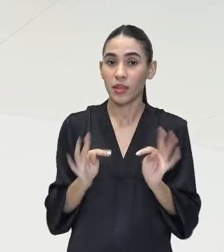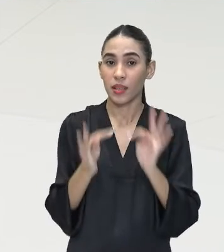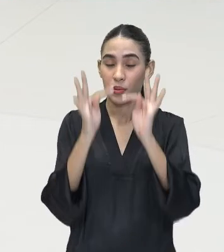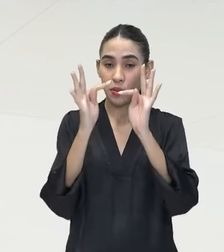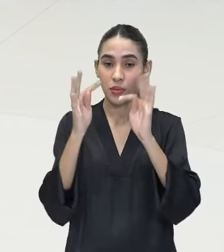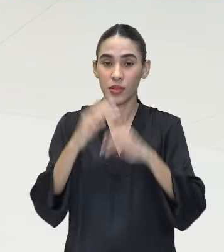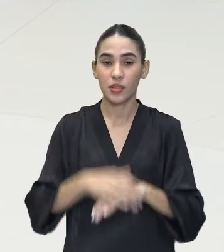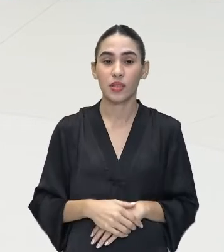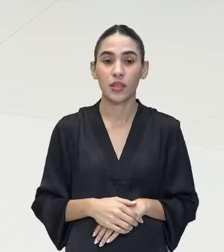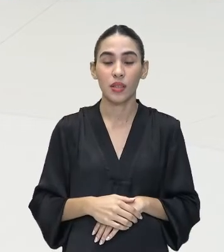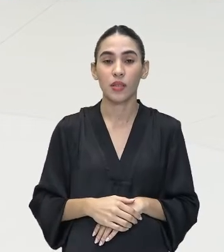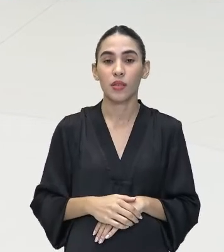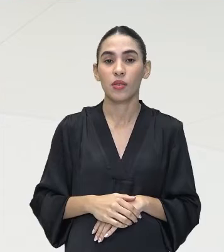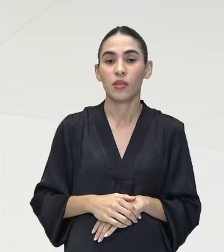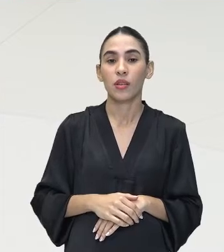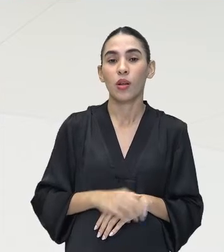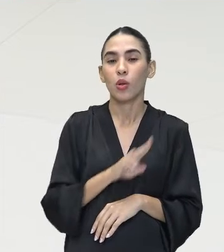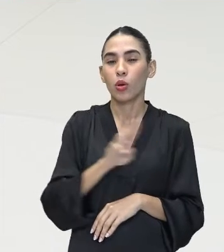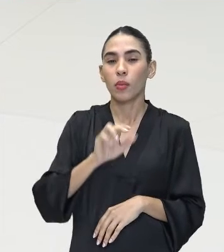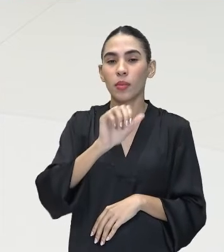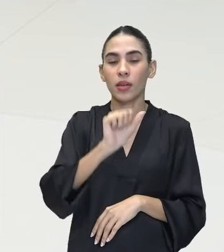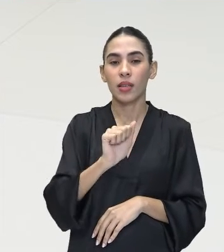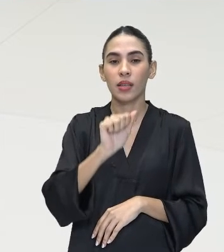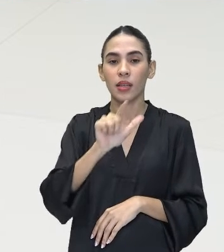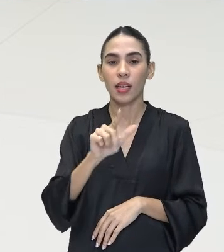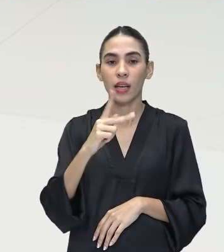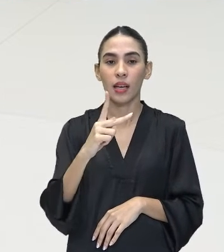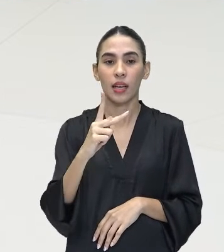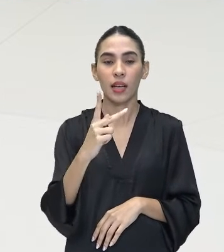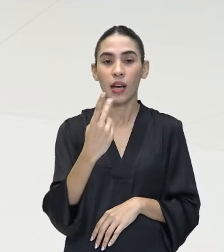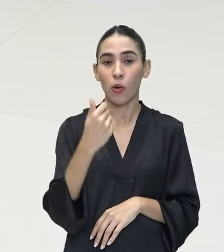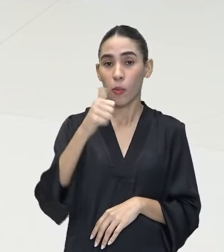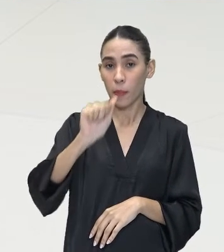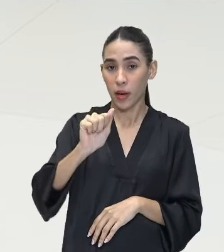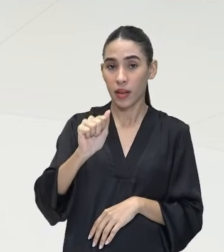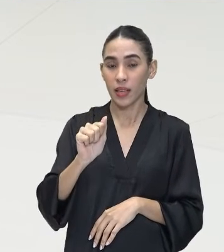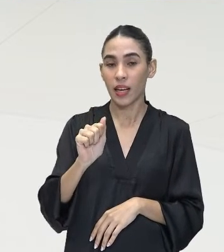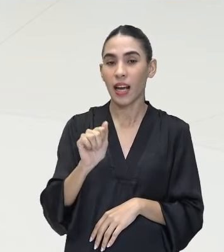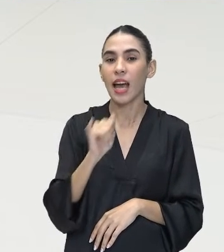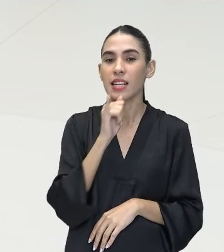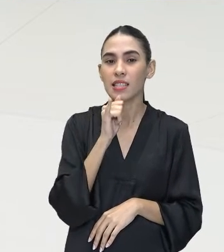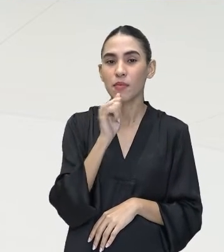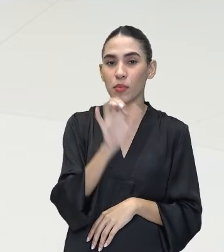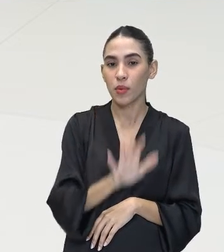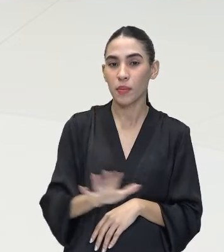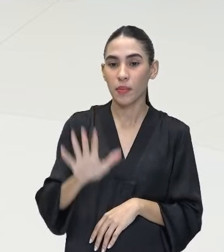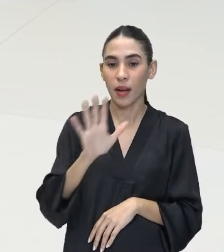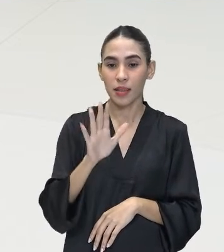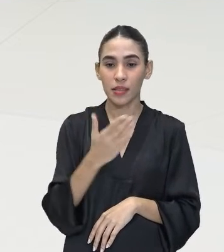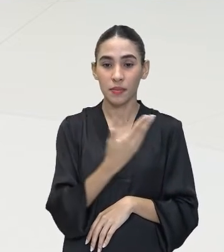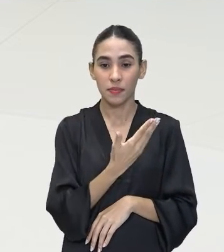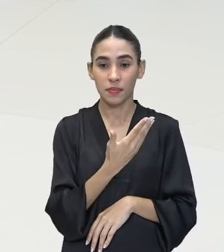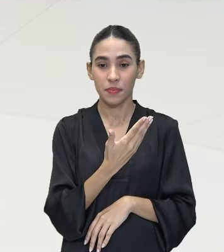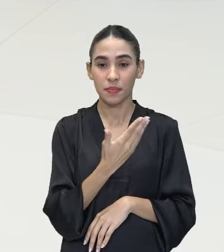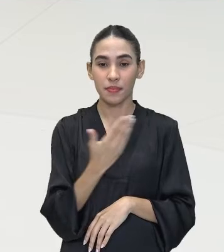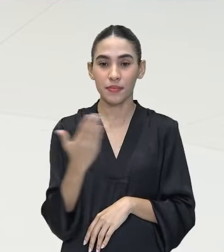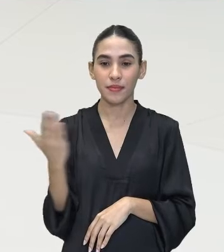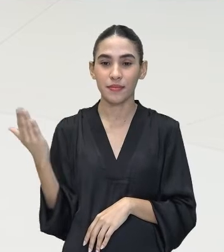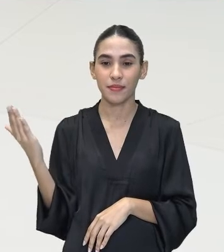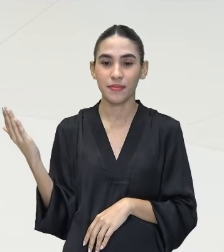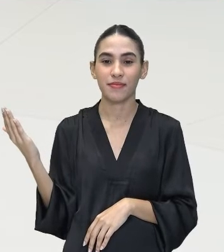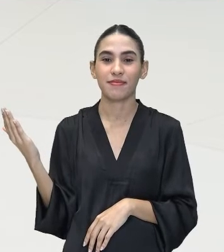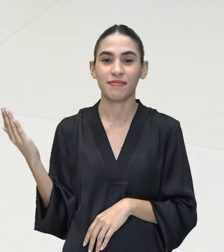aqui, chamado de Alfa. Como vocês podem ver, através desse Alfa, nós podemos